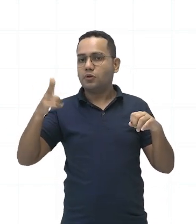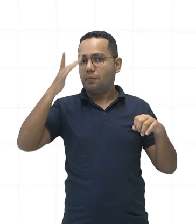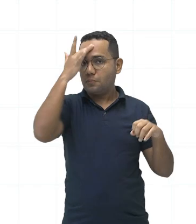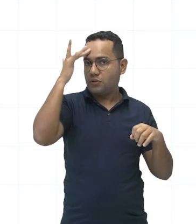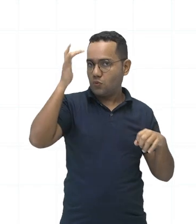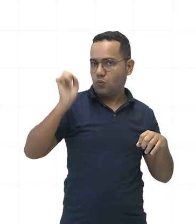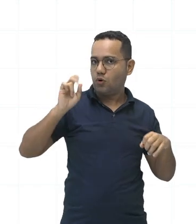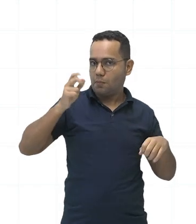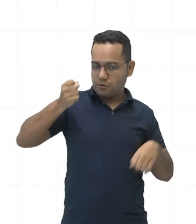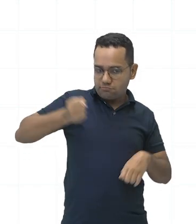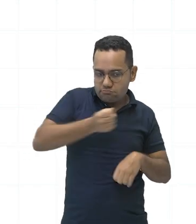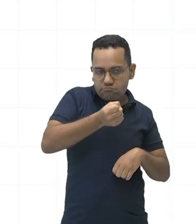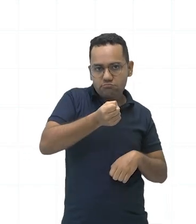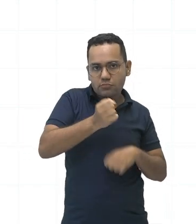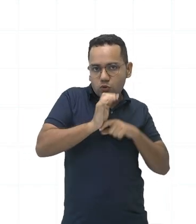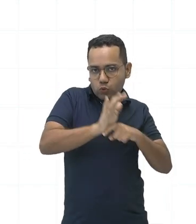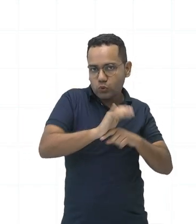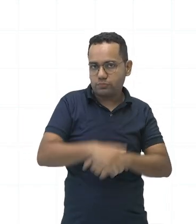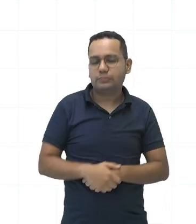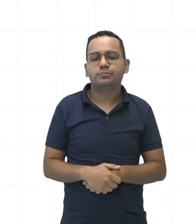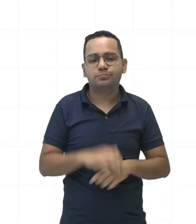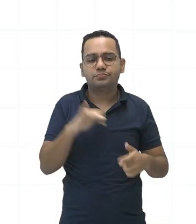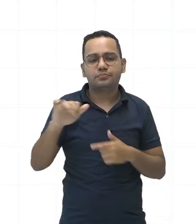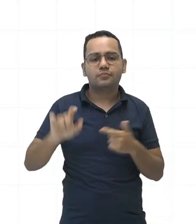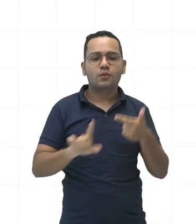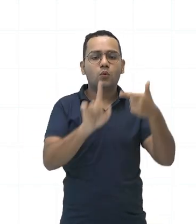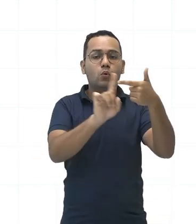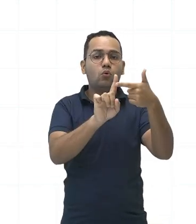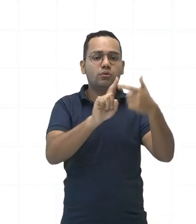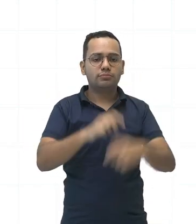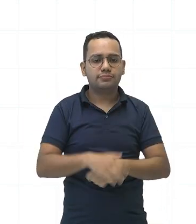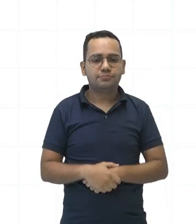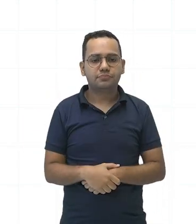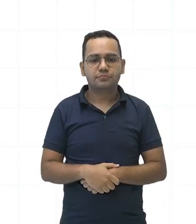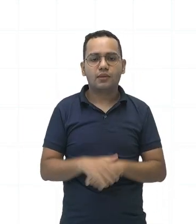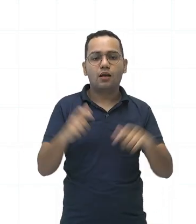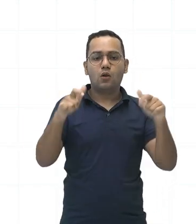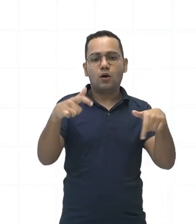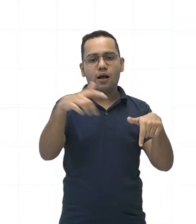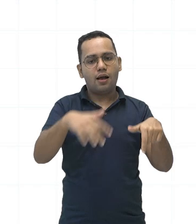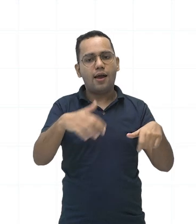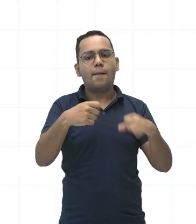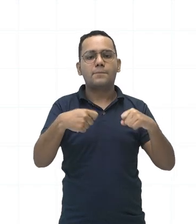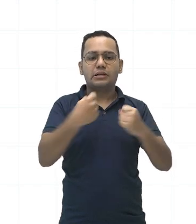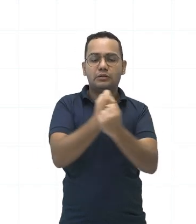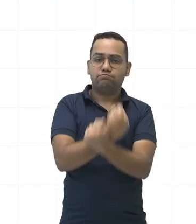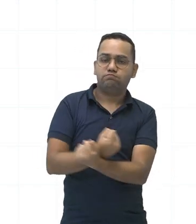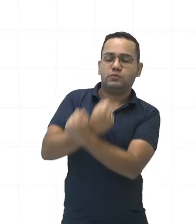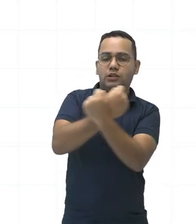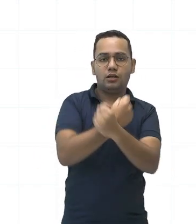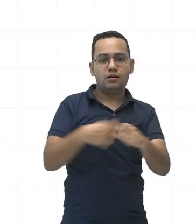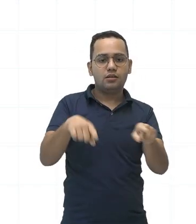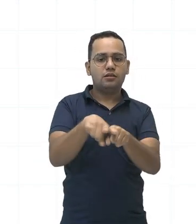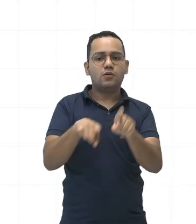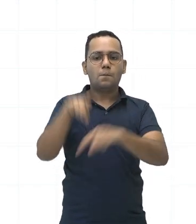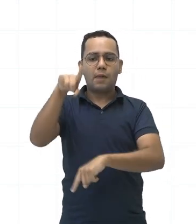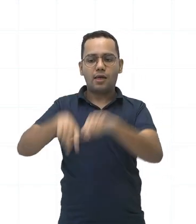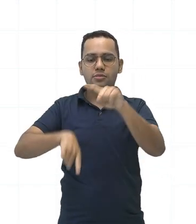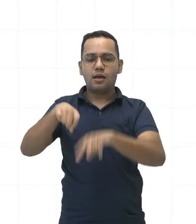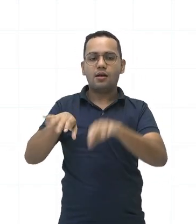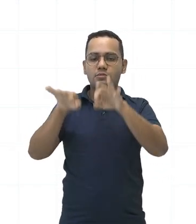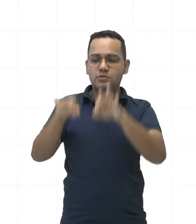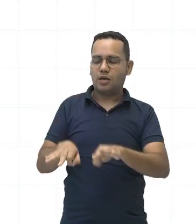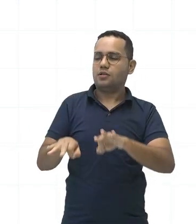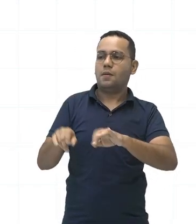a segurança sinalizando o local do ocorrido, principalmente se foi um acidente na estrada ou na rua, tá certo?